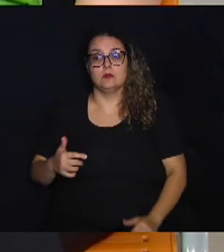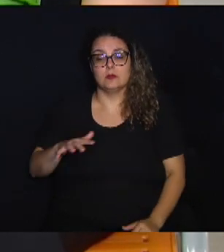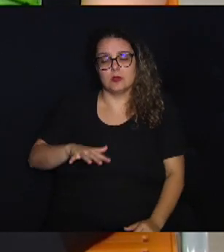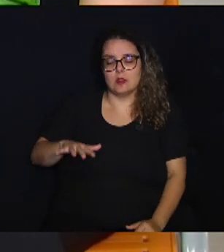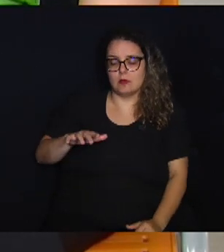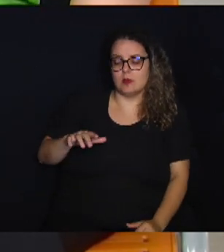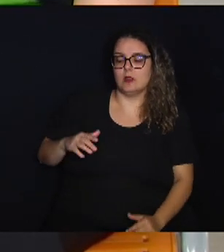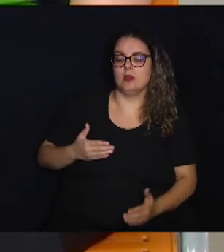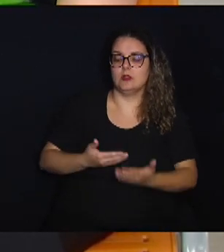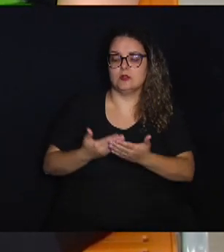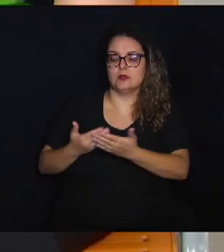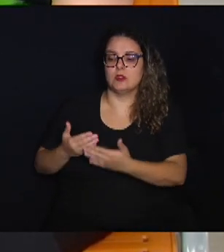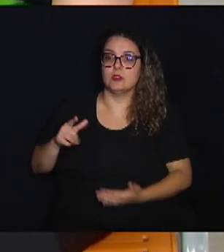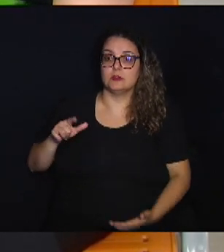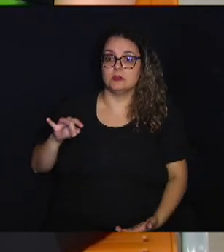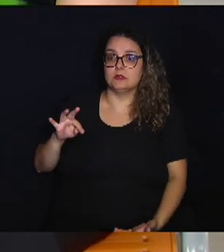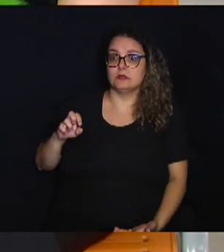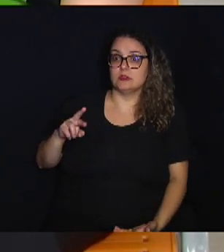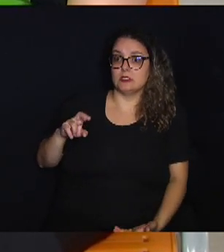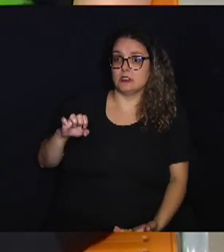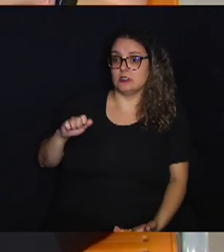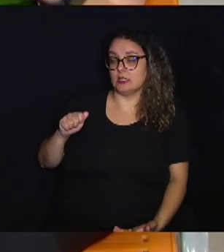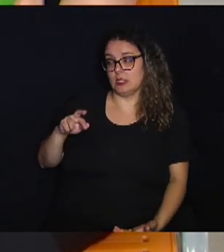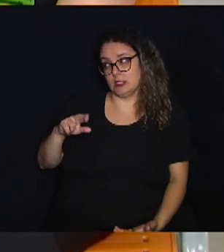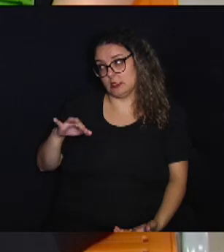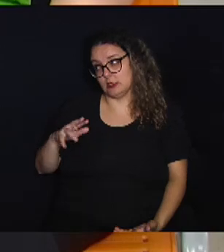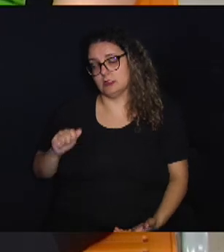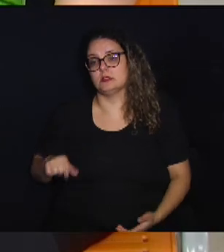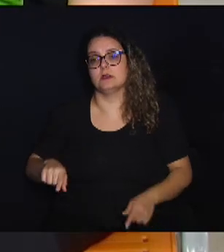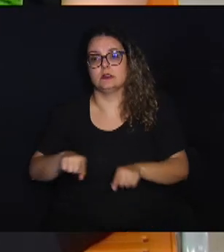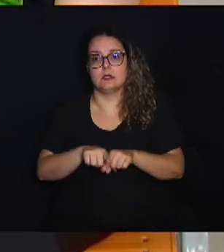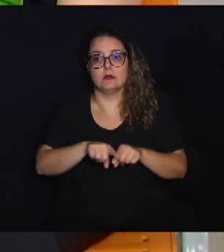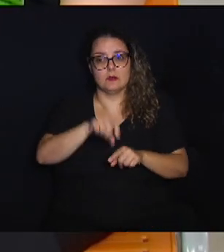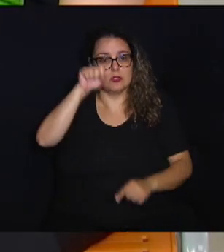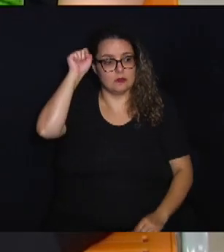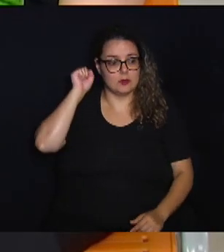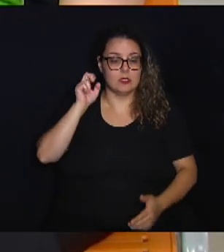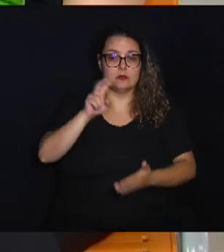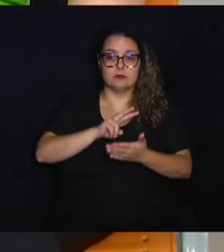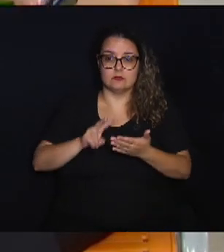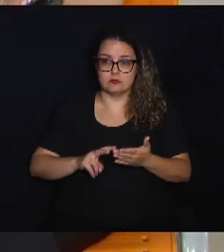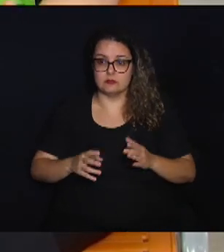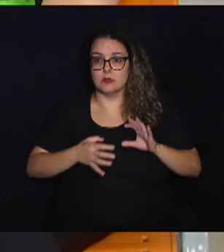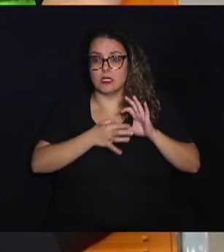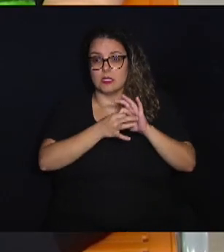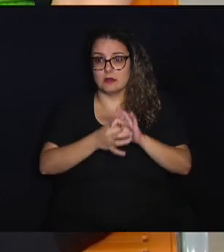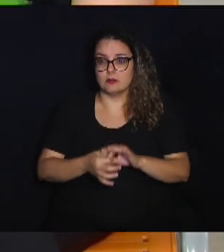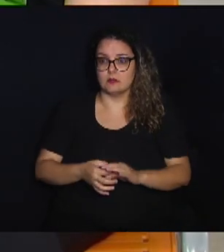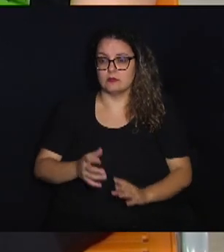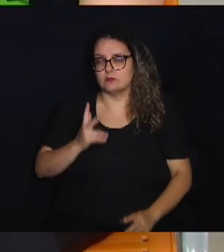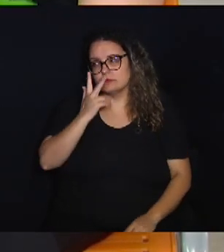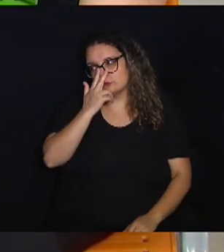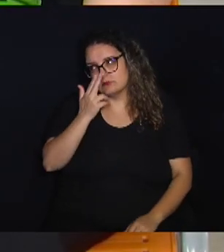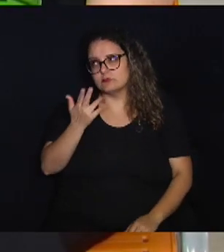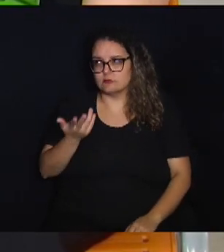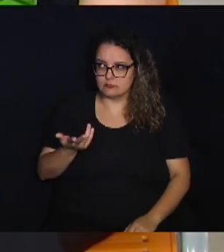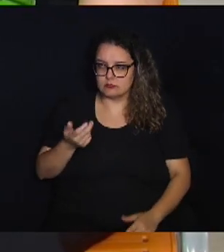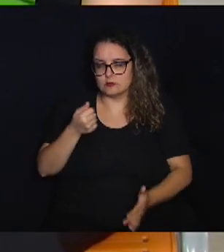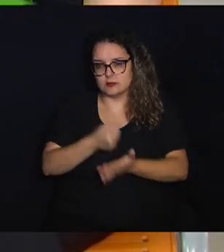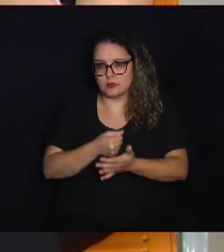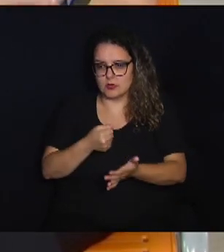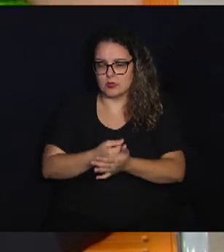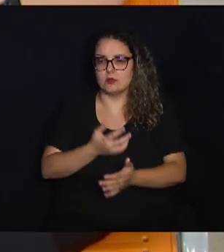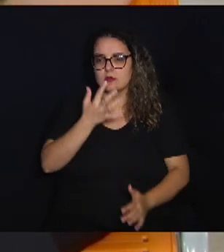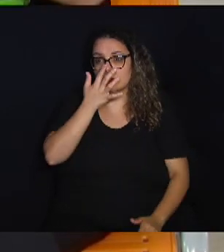com os livros de vestibular. Então, a leitura acaba ficando um pouco para os alunos nesse contexto, né, aparentemente, da